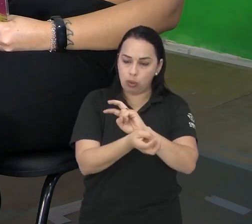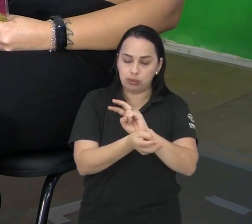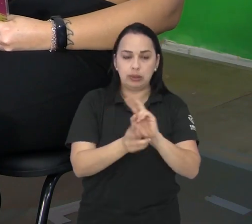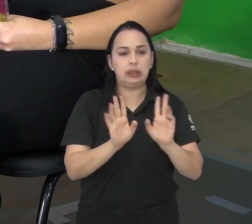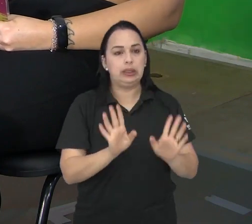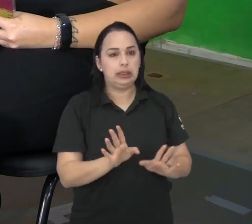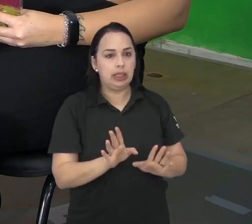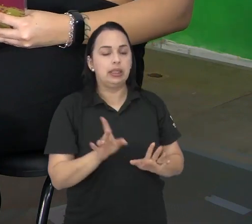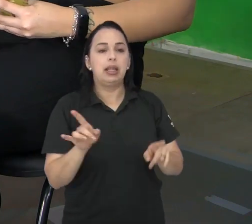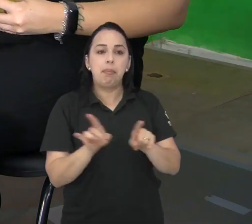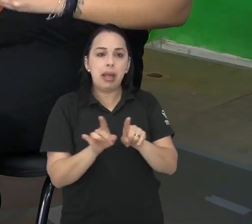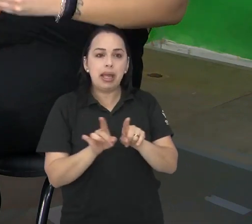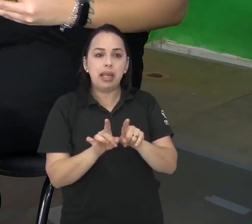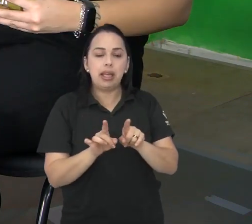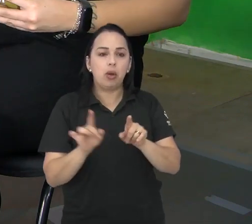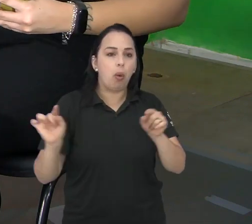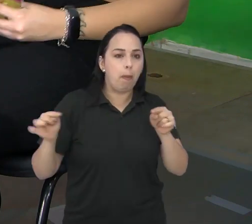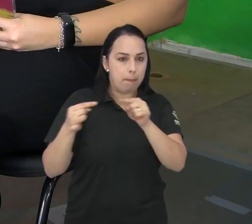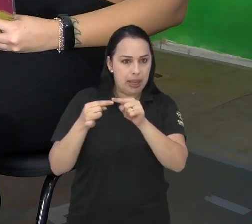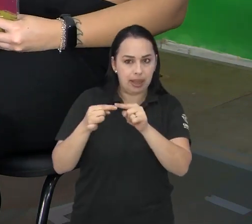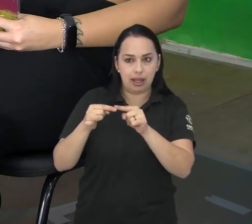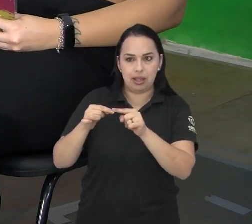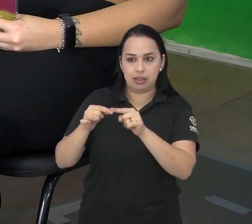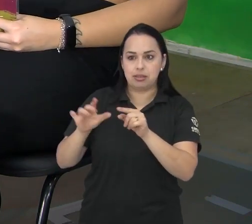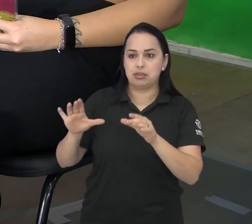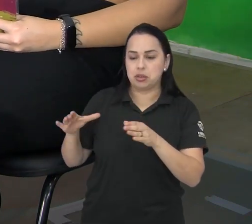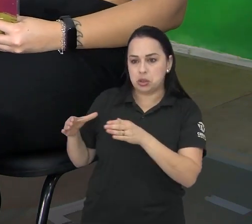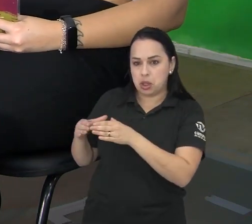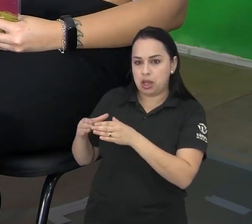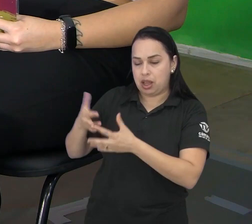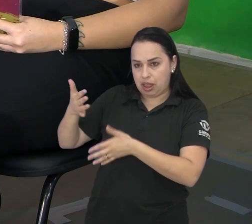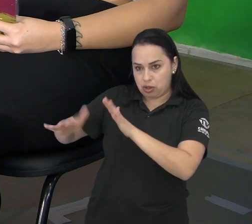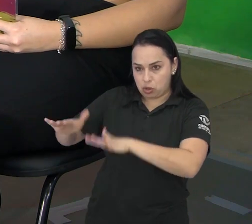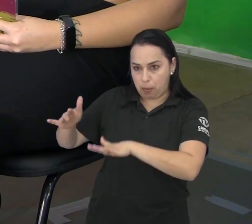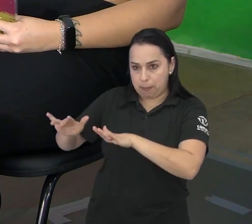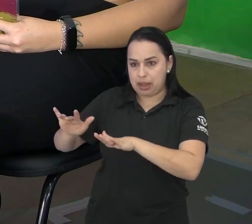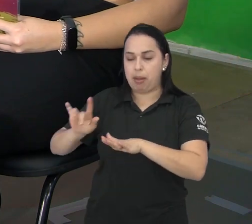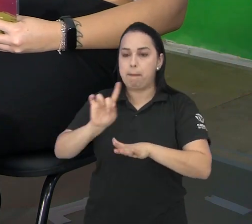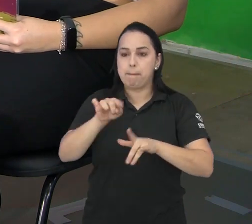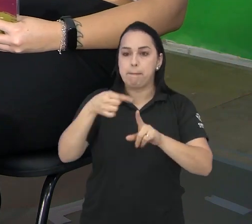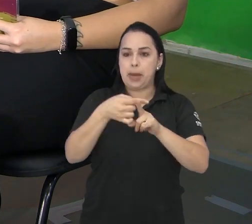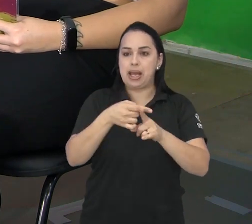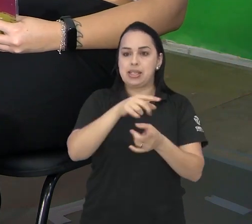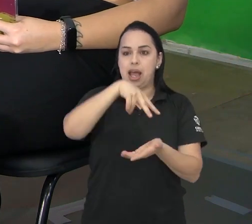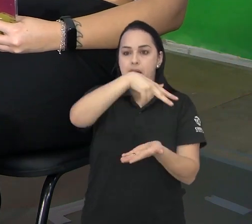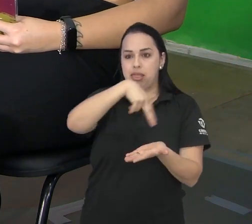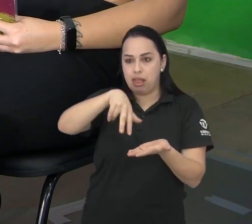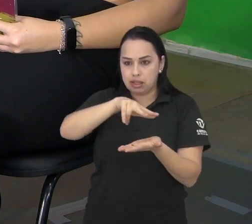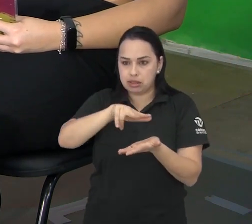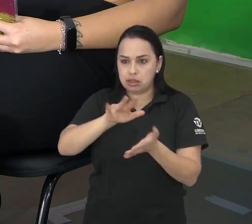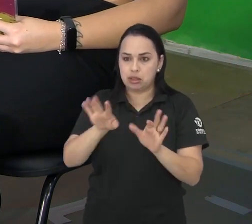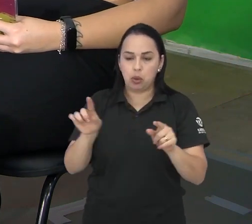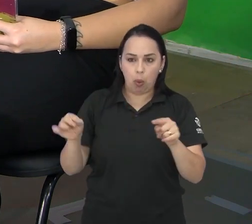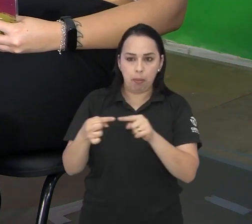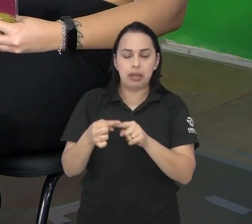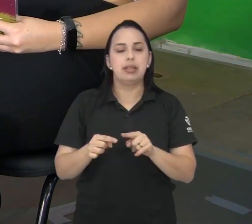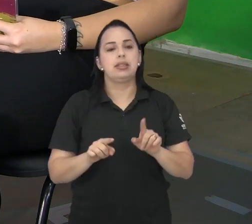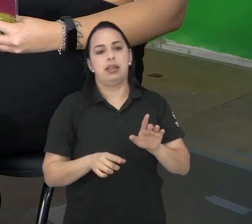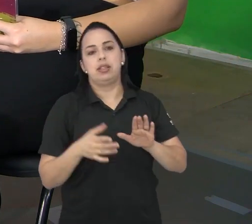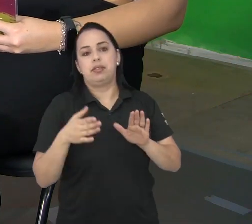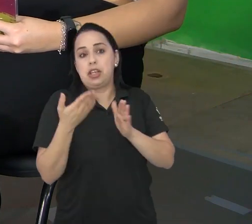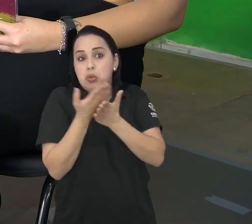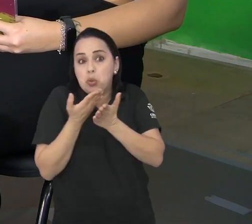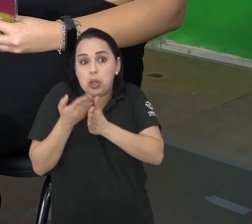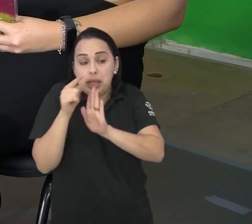Sim. Então tem tudo a ver. Sim, tem uma Os relação. Instrumentos. E aí você vai estudando, pesquisando, você vai,